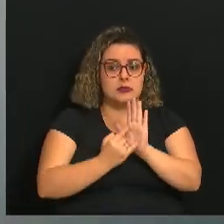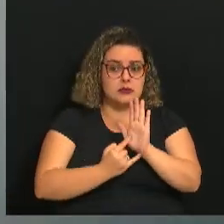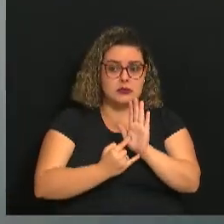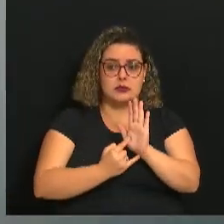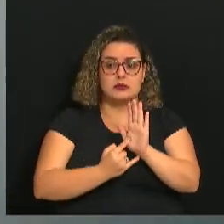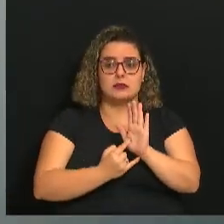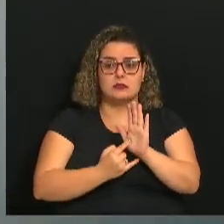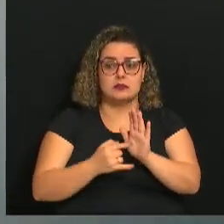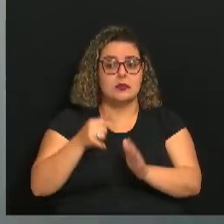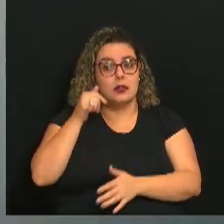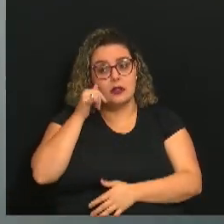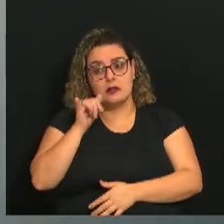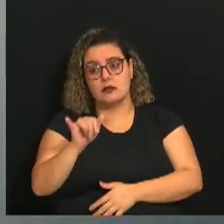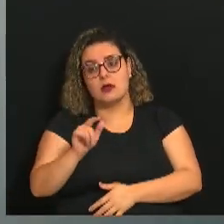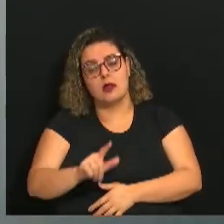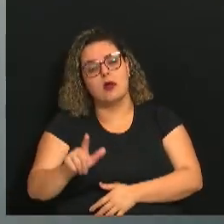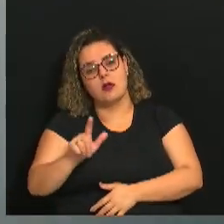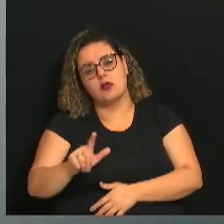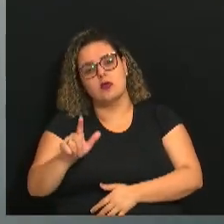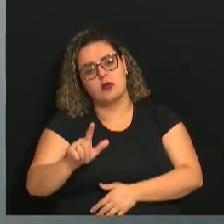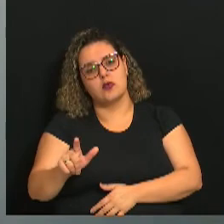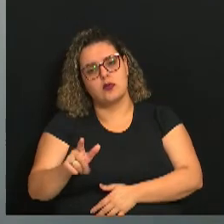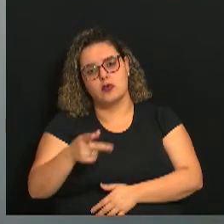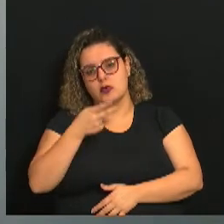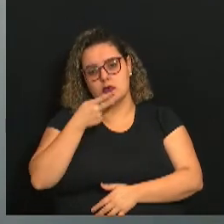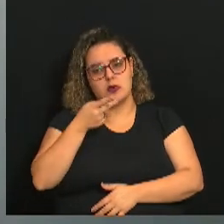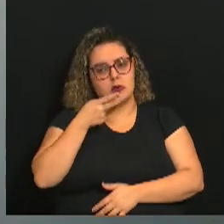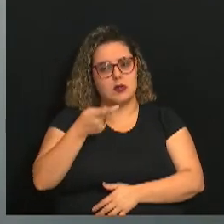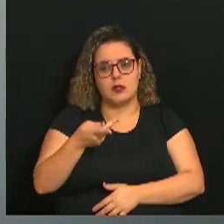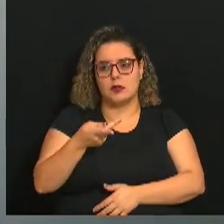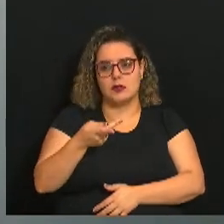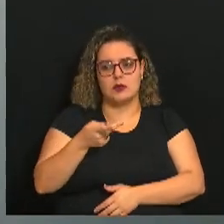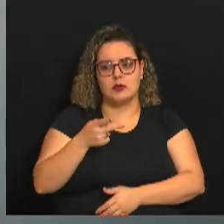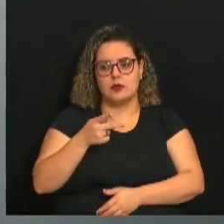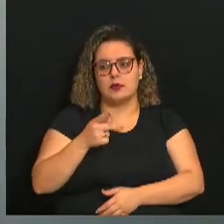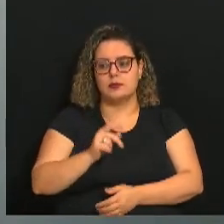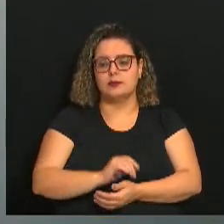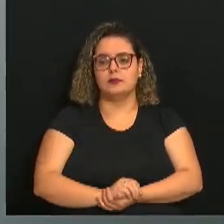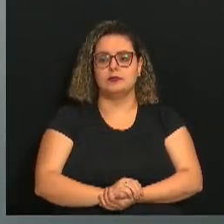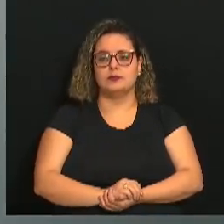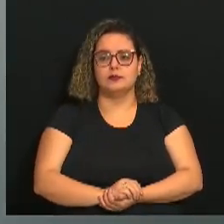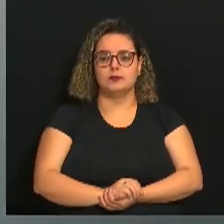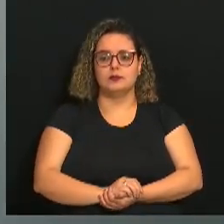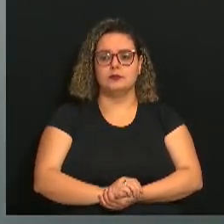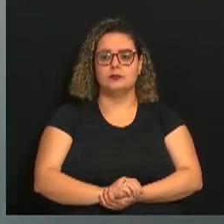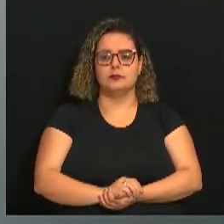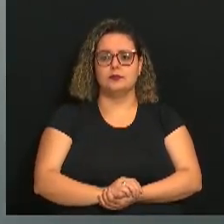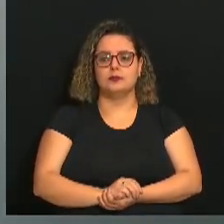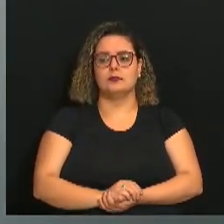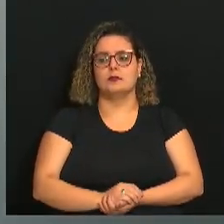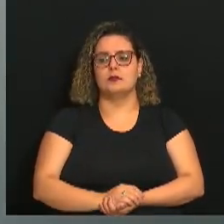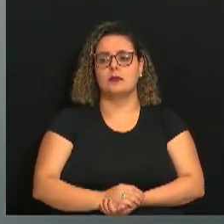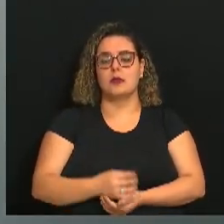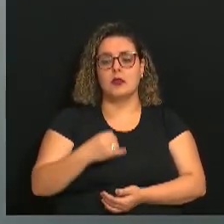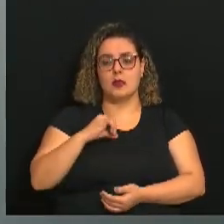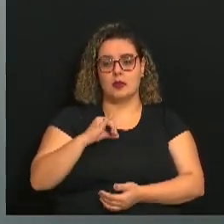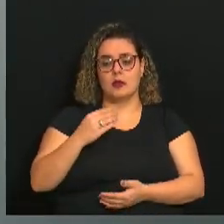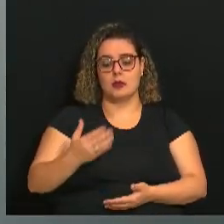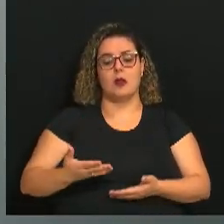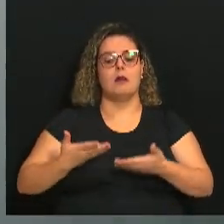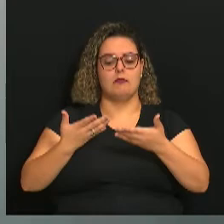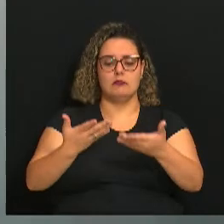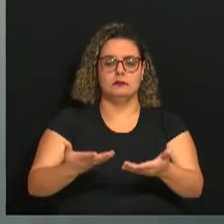para evitar. É claro que, como eu falei lá no começo, tem coisa que você se apresenta ali dentro da lei, mesmo você sabendo que a